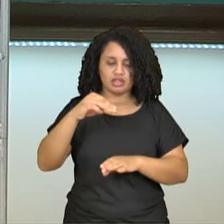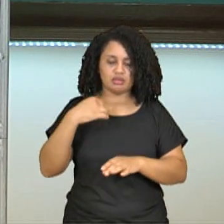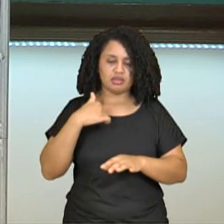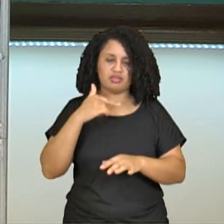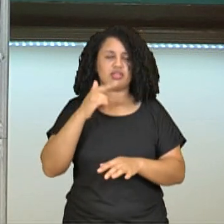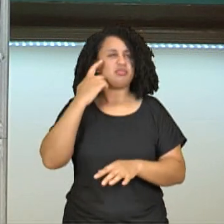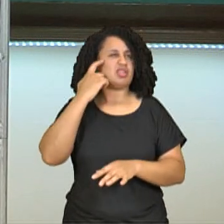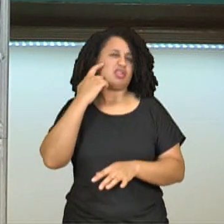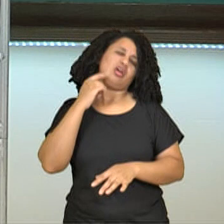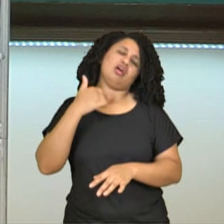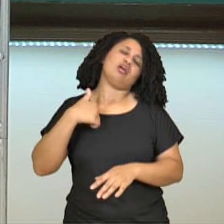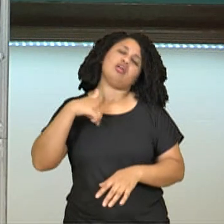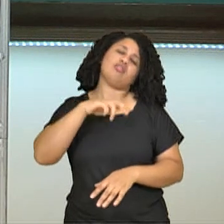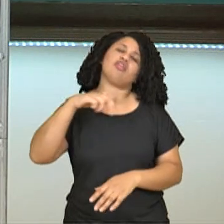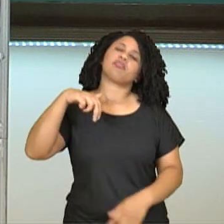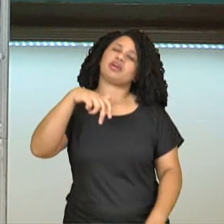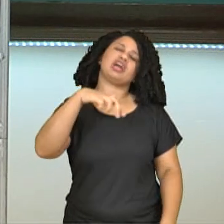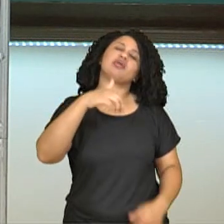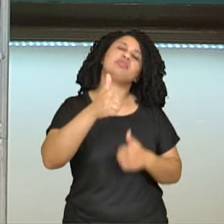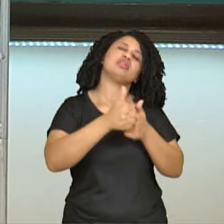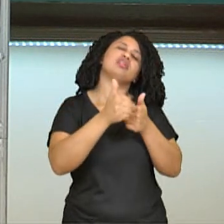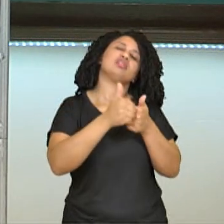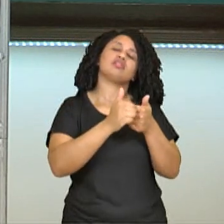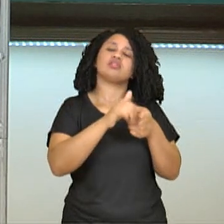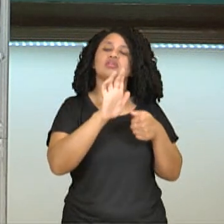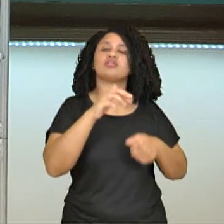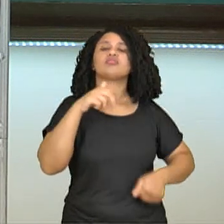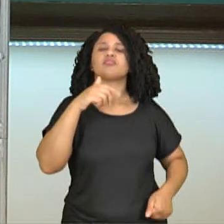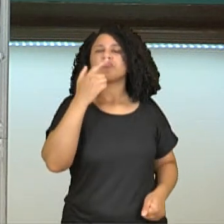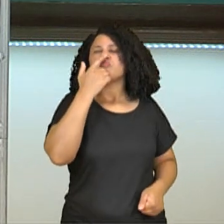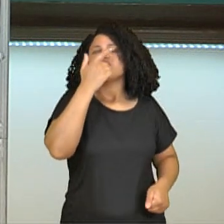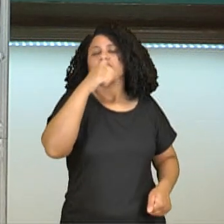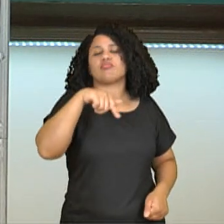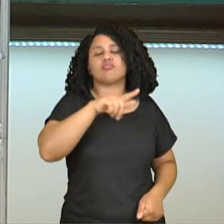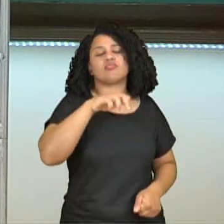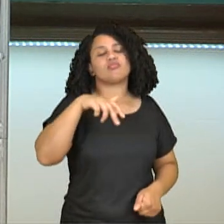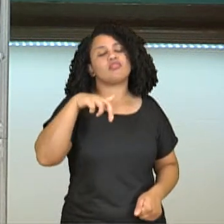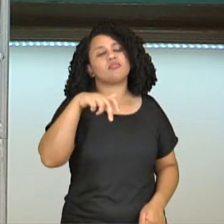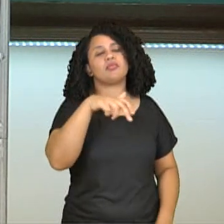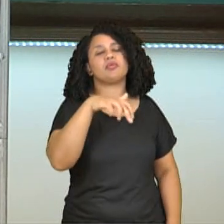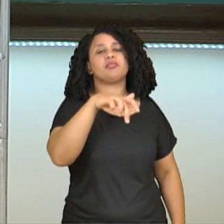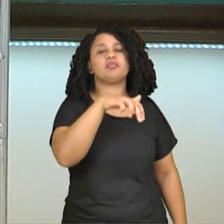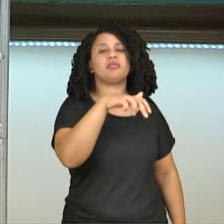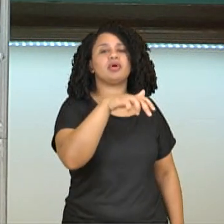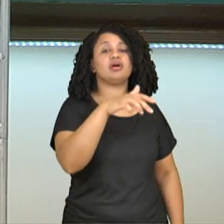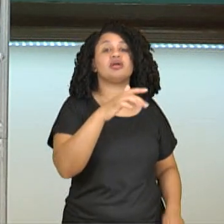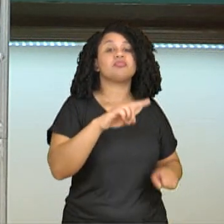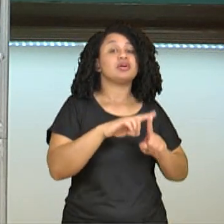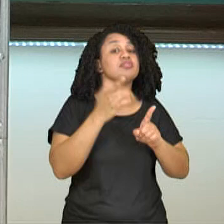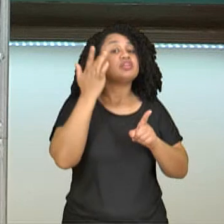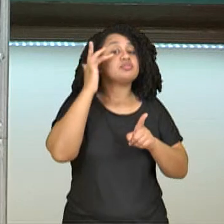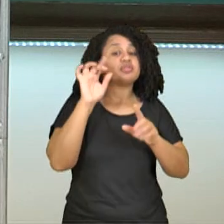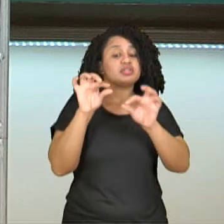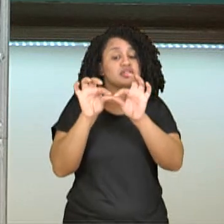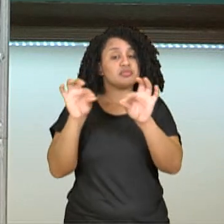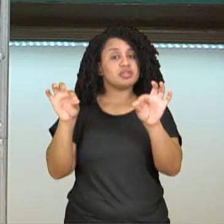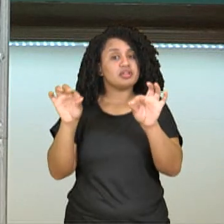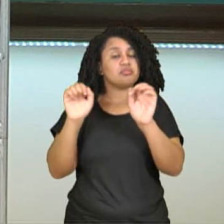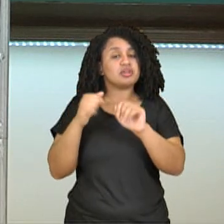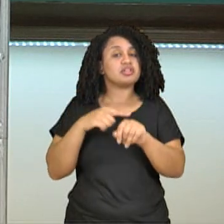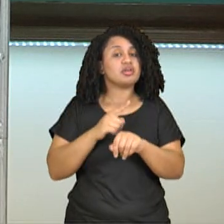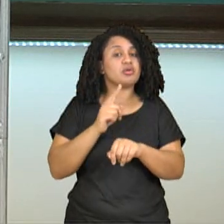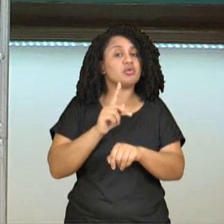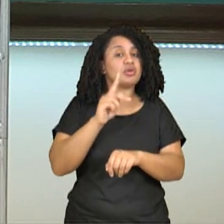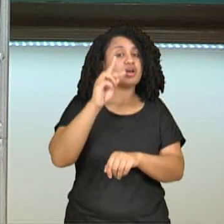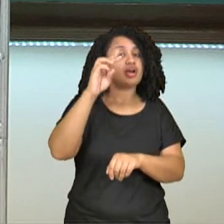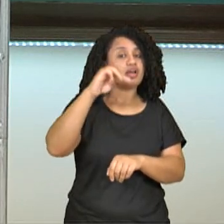decide ir a pé entre essas duas localidades e você não sabe a escala do mapa. Pode ser que você tenha que andar apenas 1 quilômetro, pode